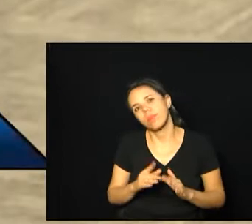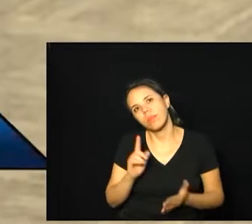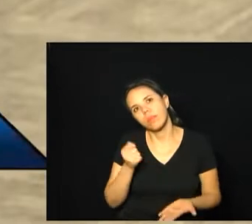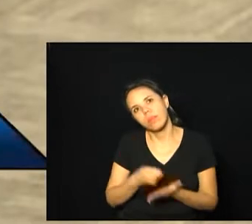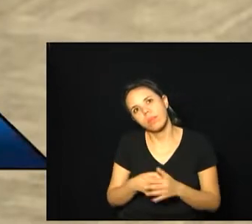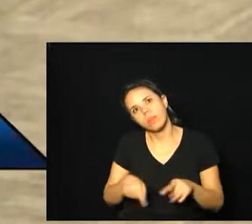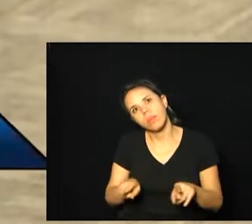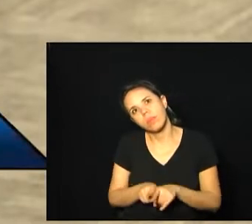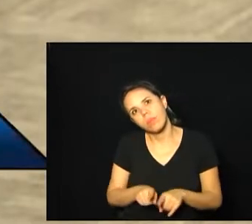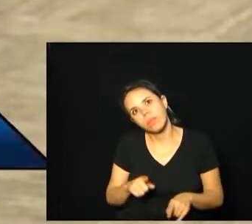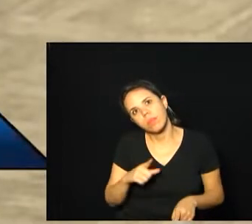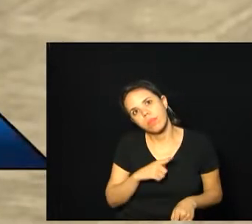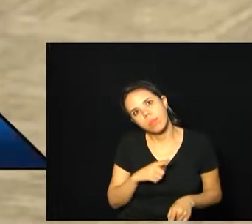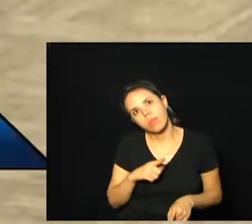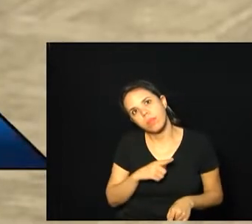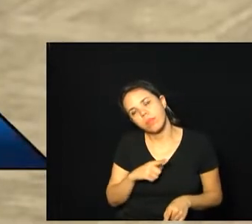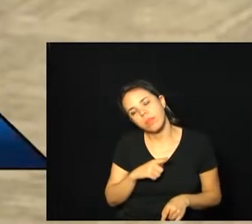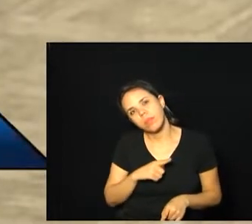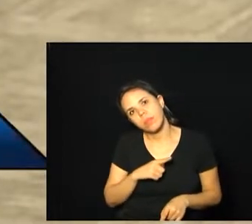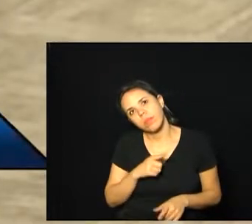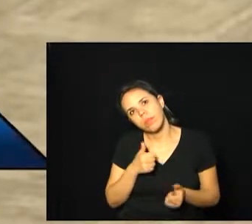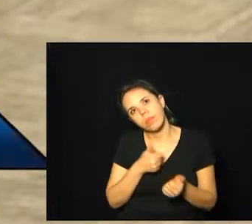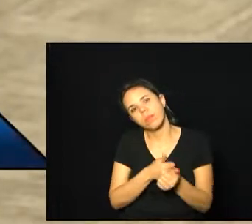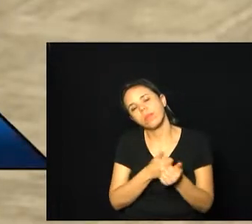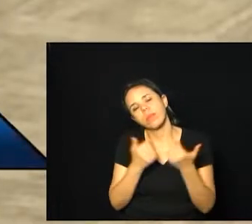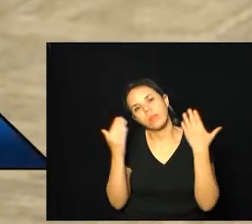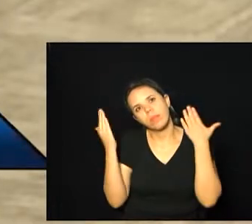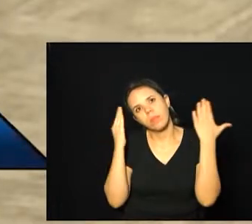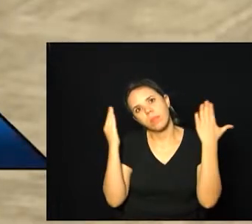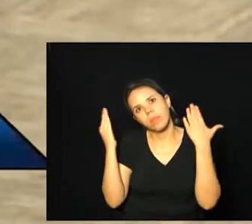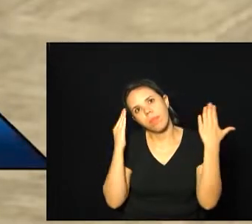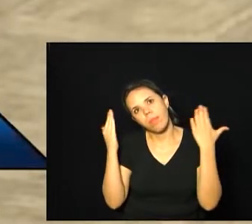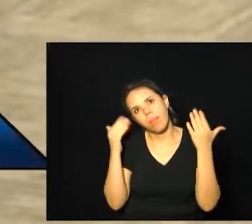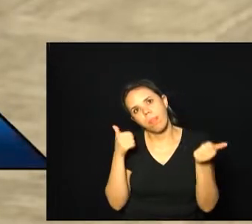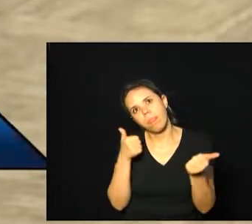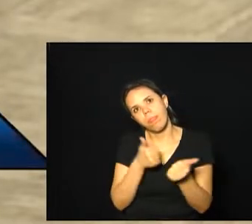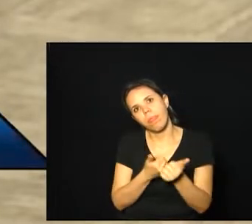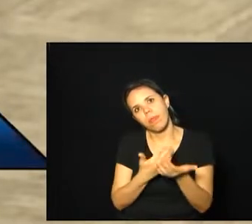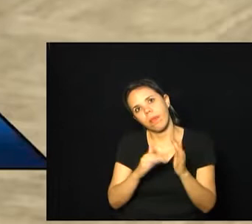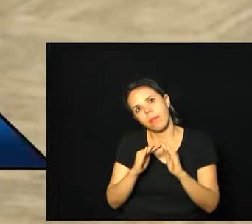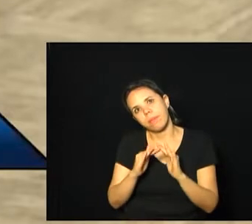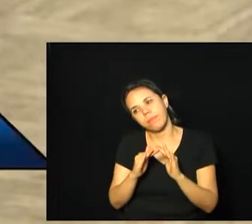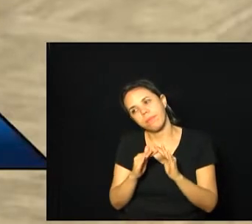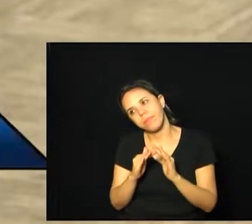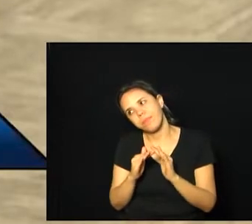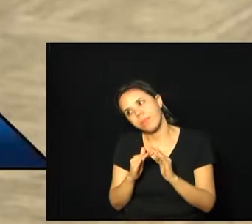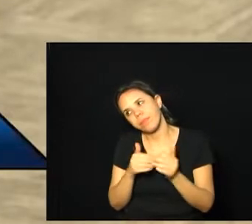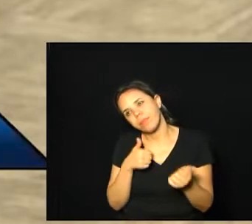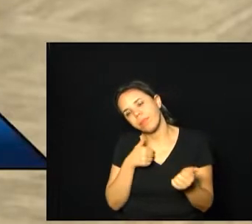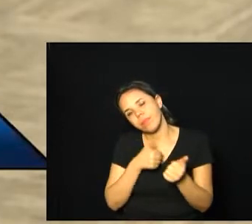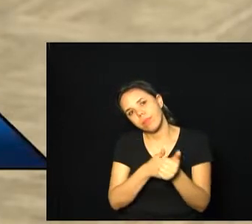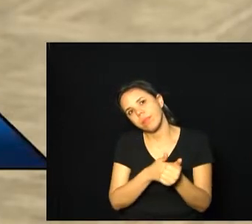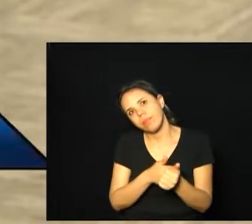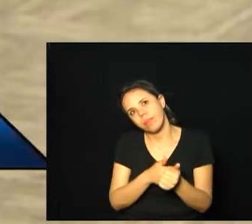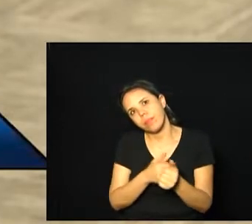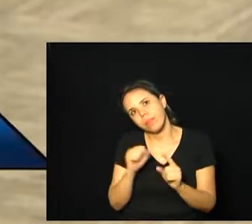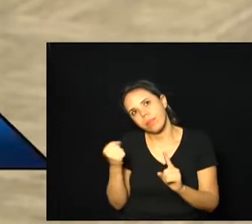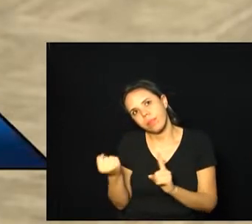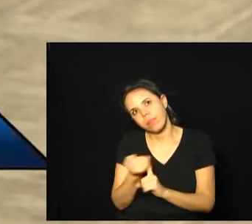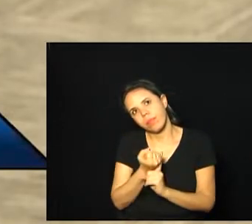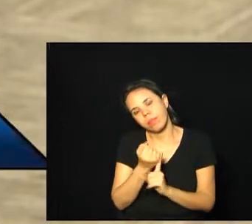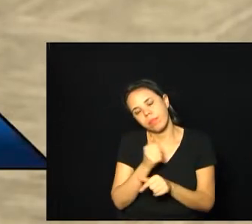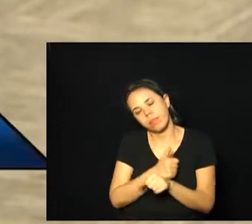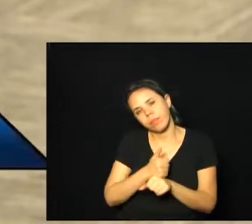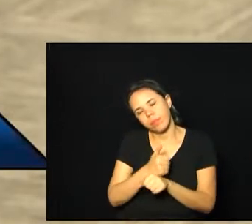garantir um acompanhamento psicológico, um acompanhamento escolar e um acompanhamento da assistência social